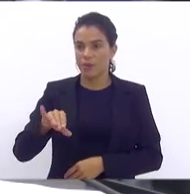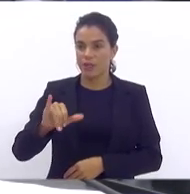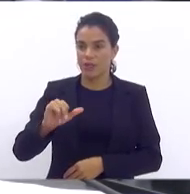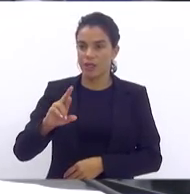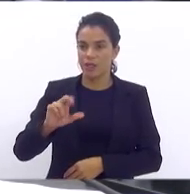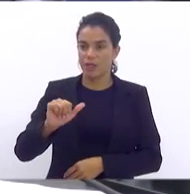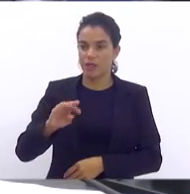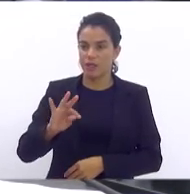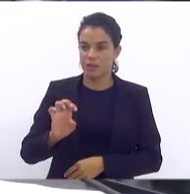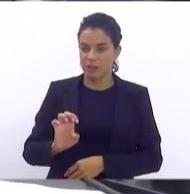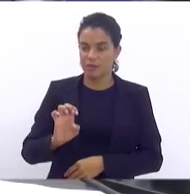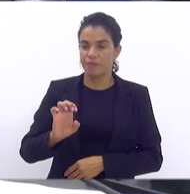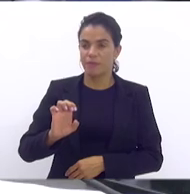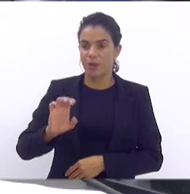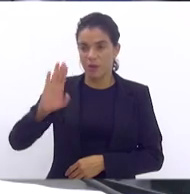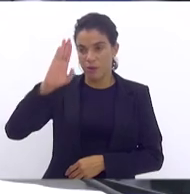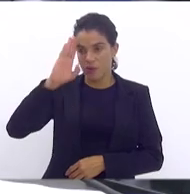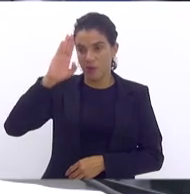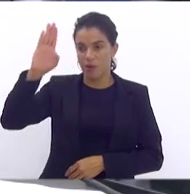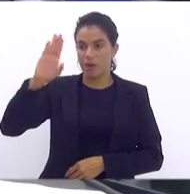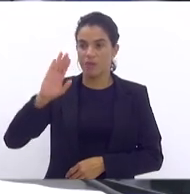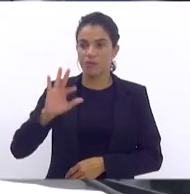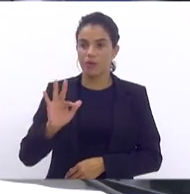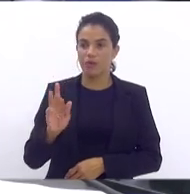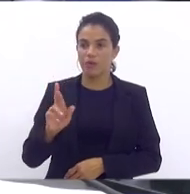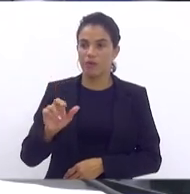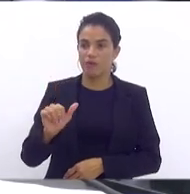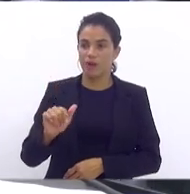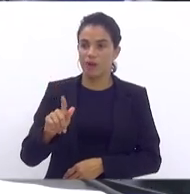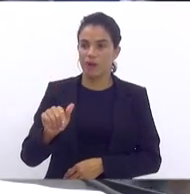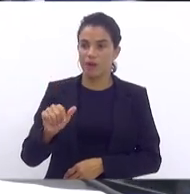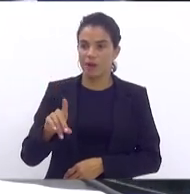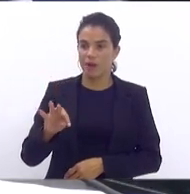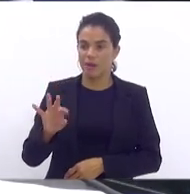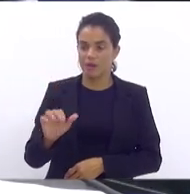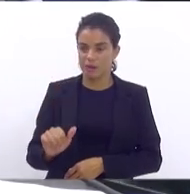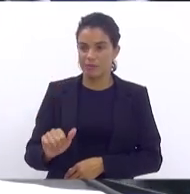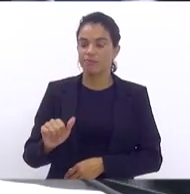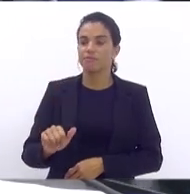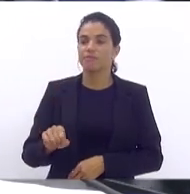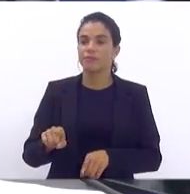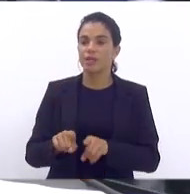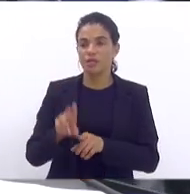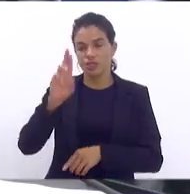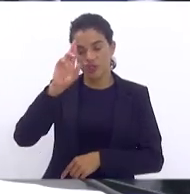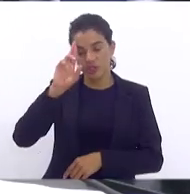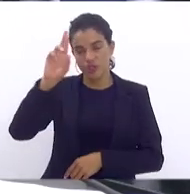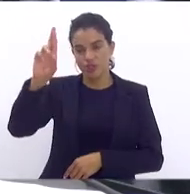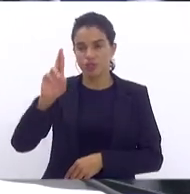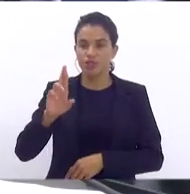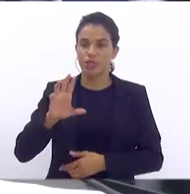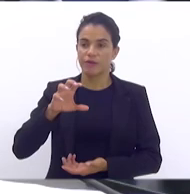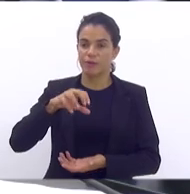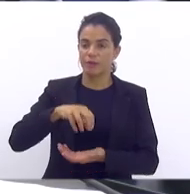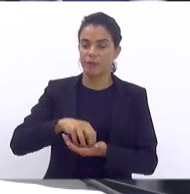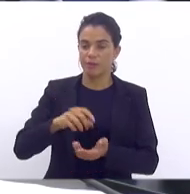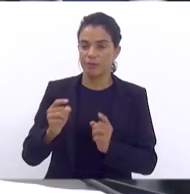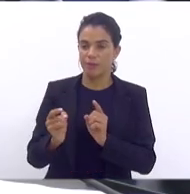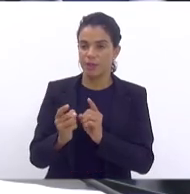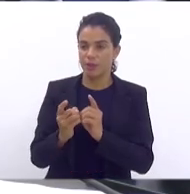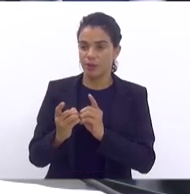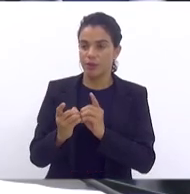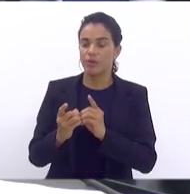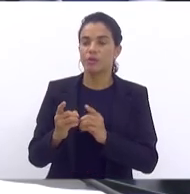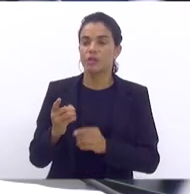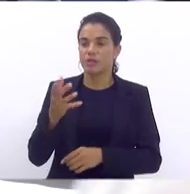aquaviário, capitão de fragata Péricles Alves Arraes, chefe do departamento de tráfego de embarcações e